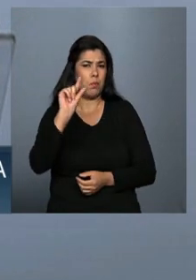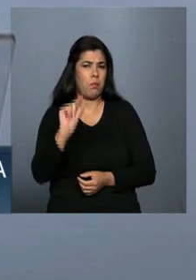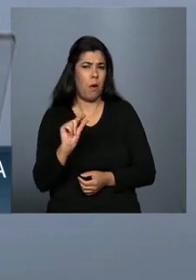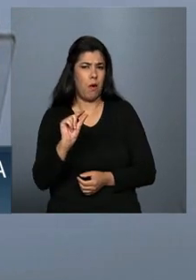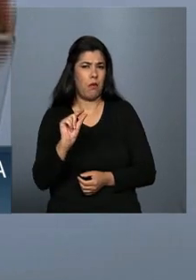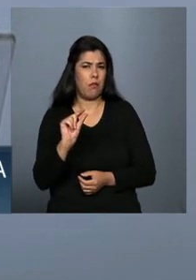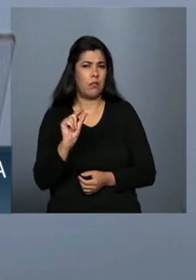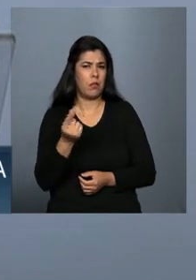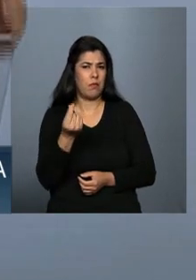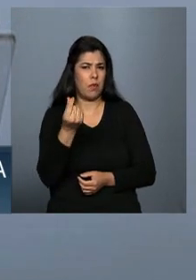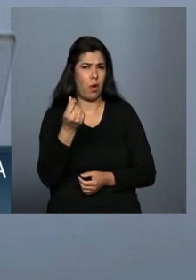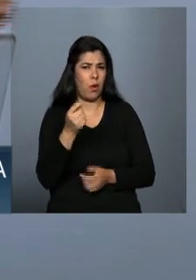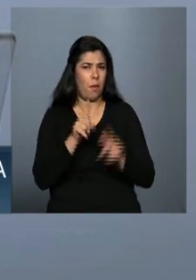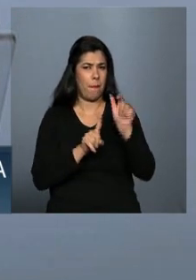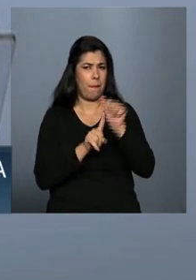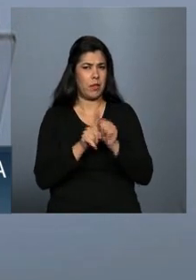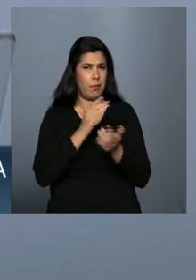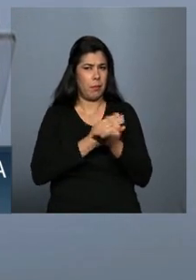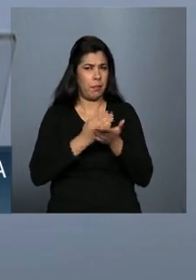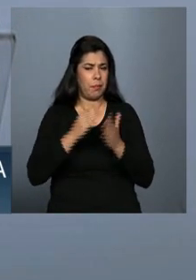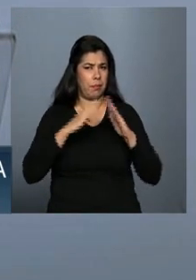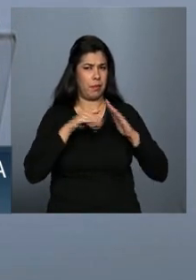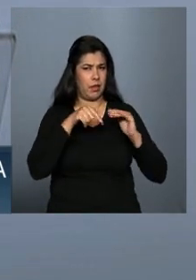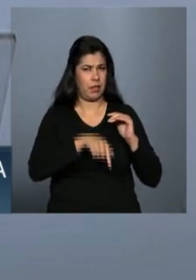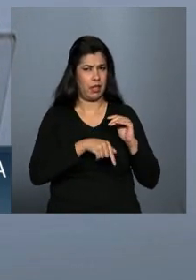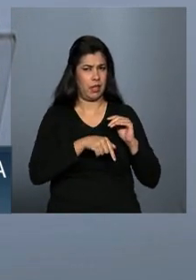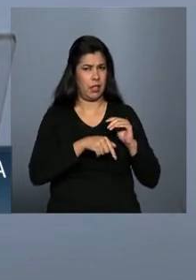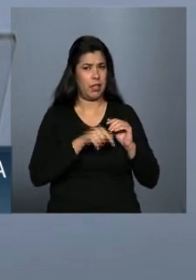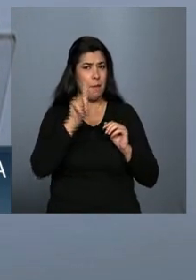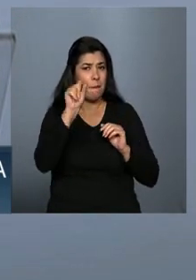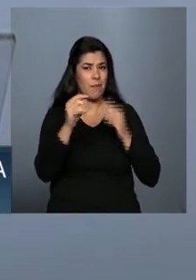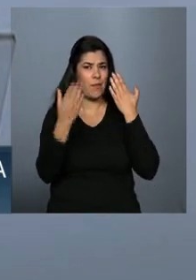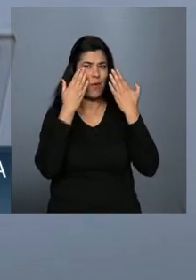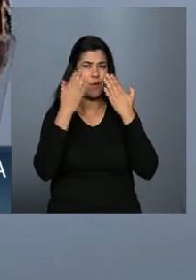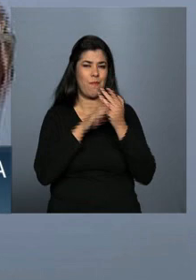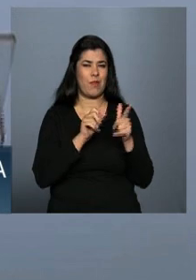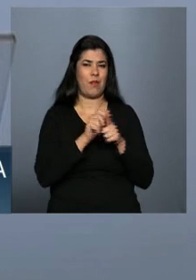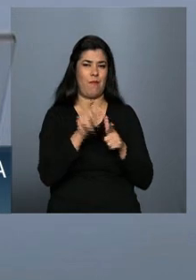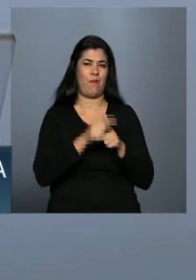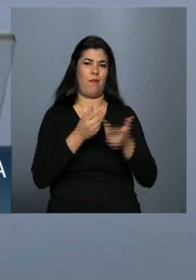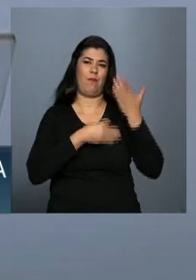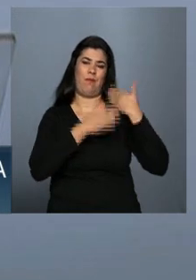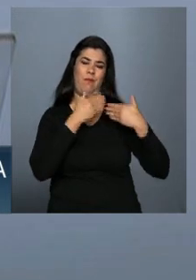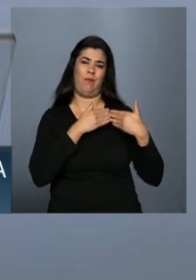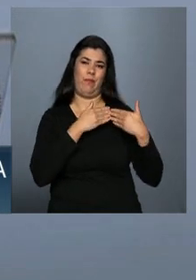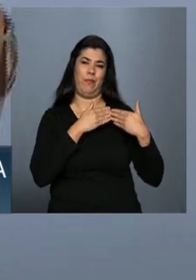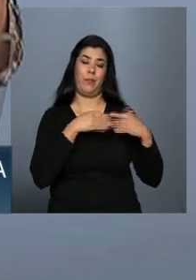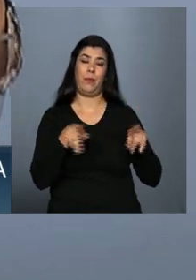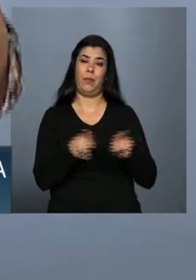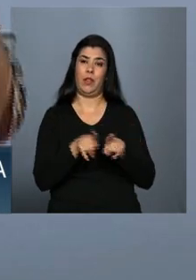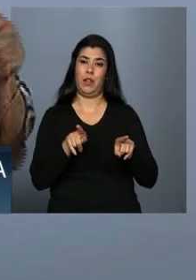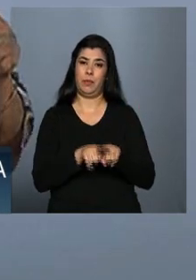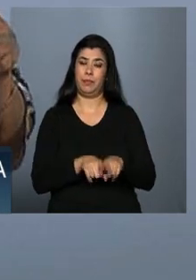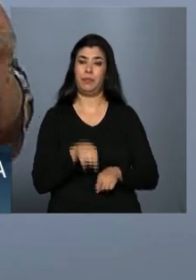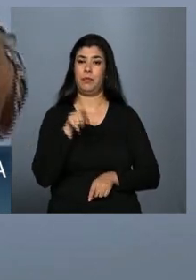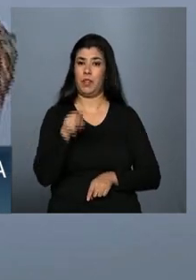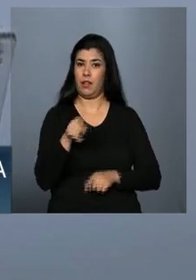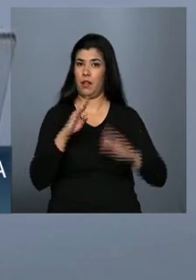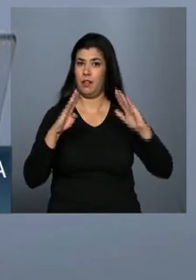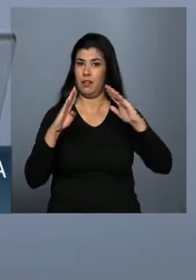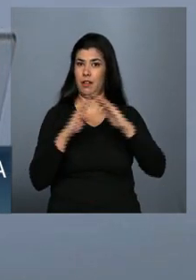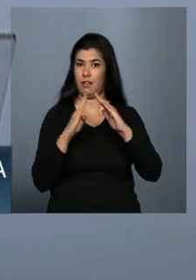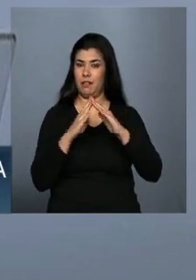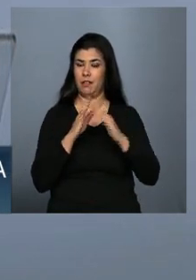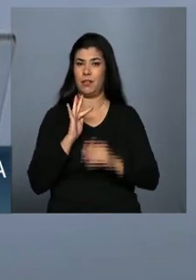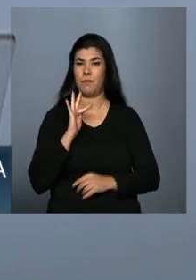menor do que o aluguel que vocês pagavam. Mas, além disso, ela dá acesso